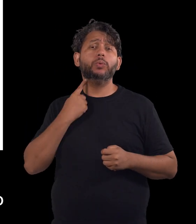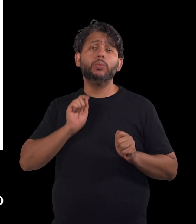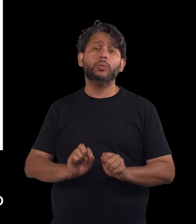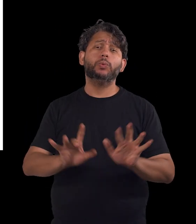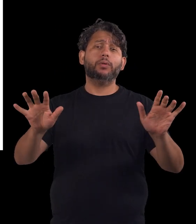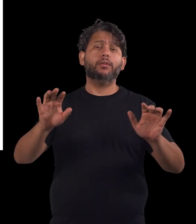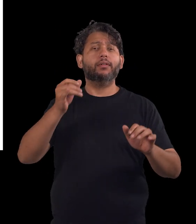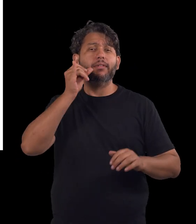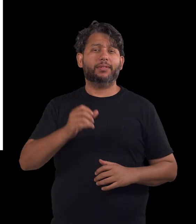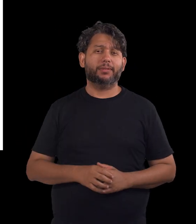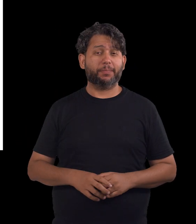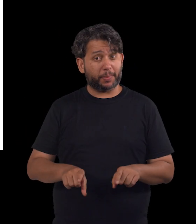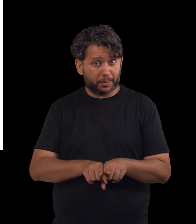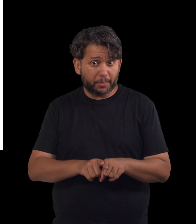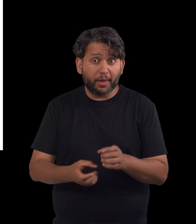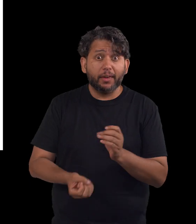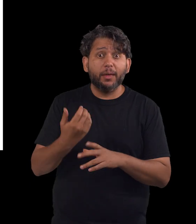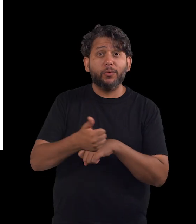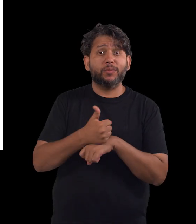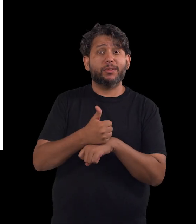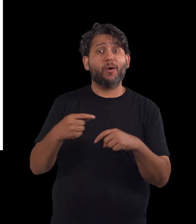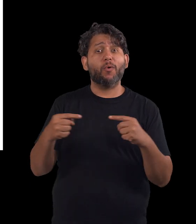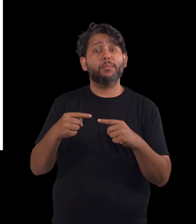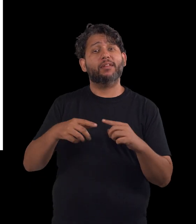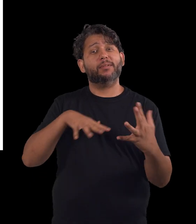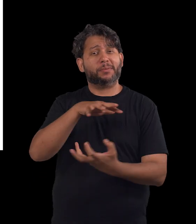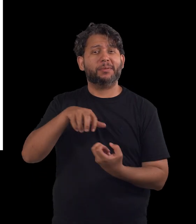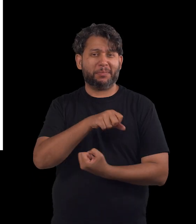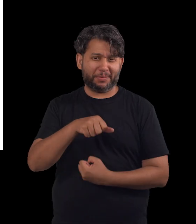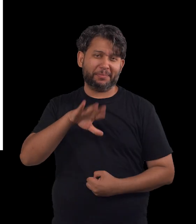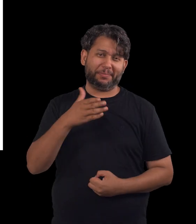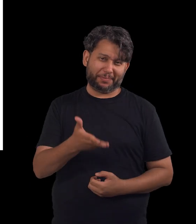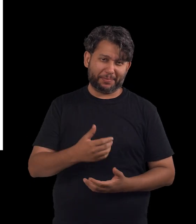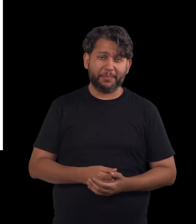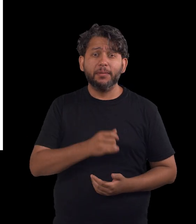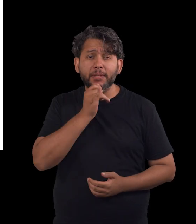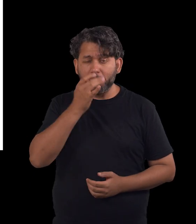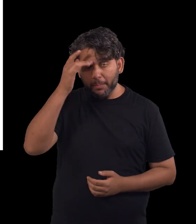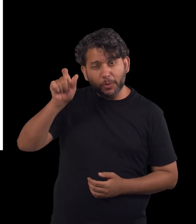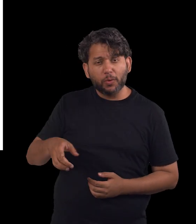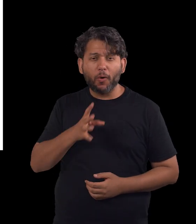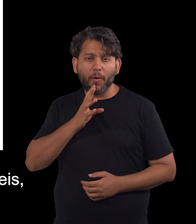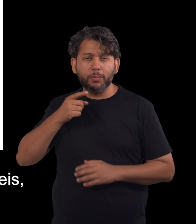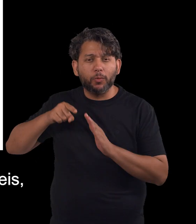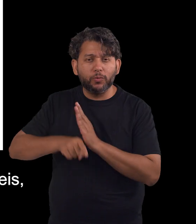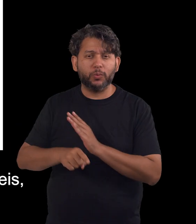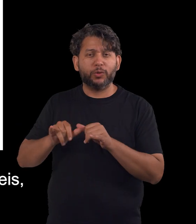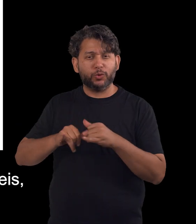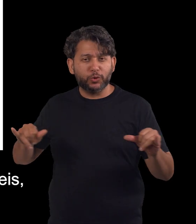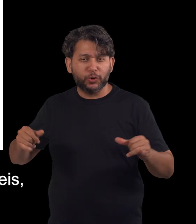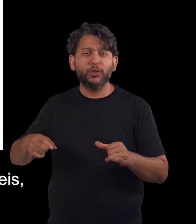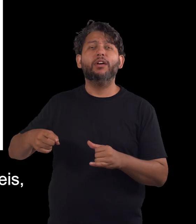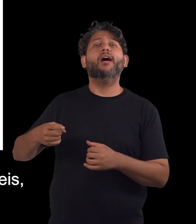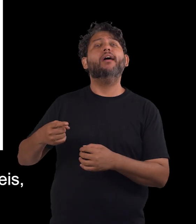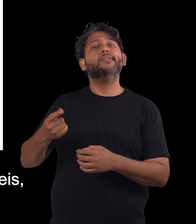a poluição. Ao mesmo tempo, surgem novas profissões ligadas à sustentabilidade, como especialistas